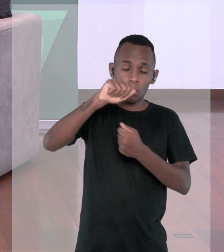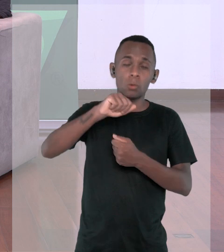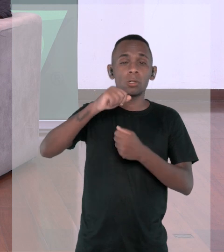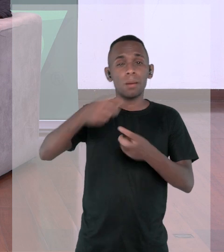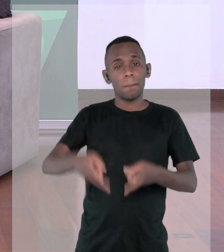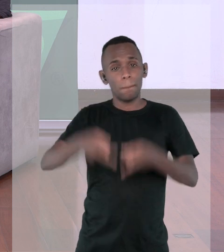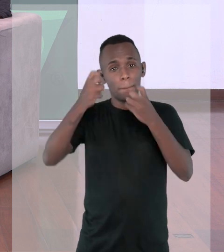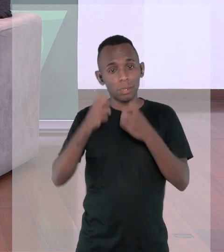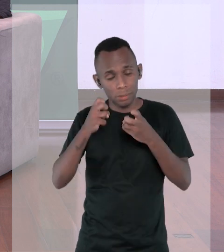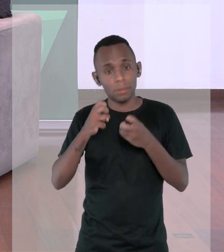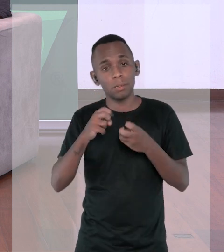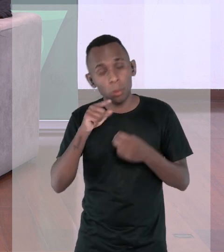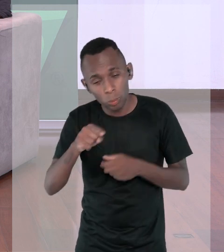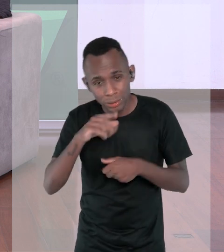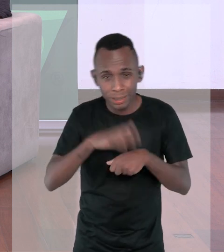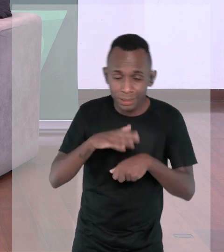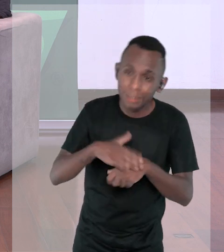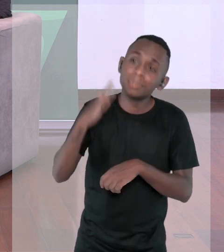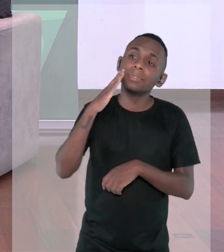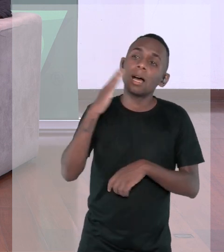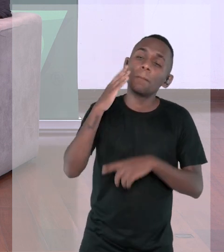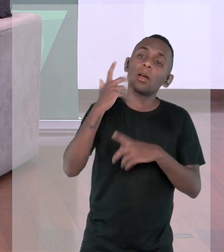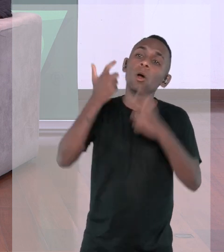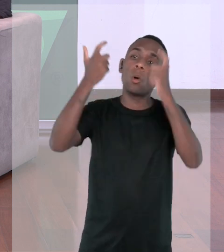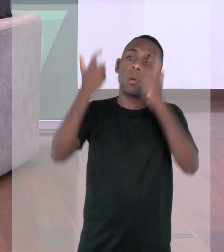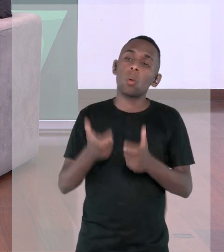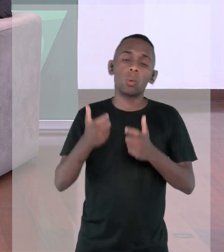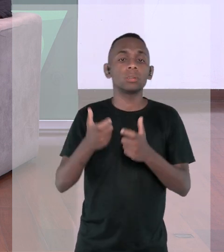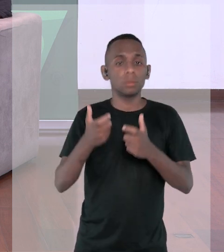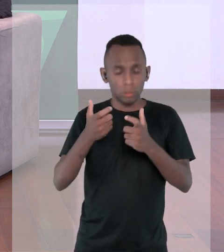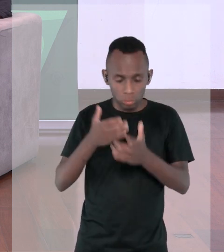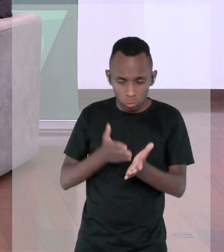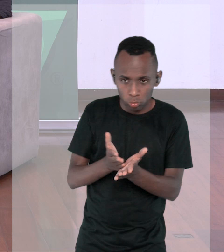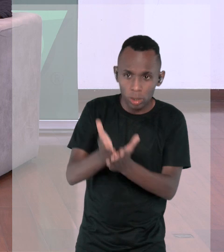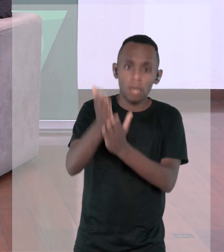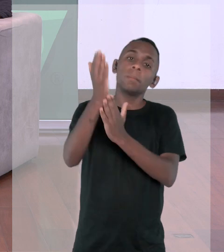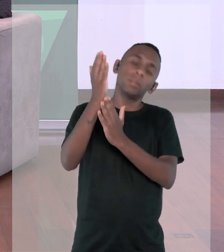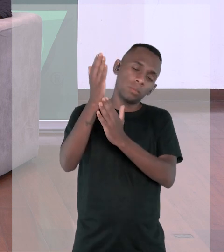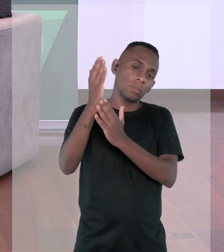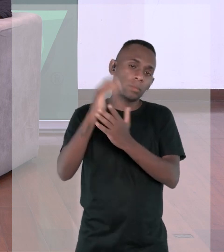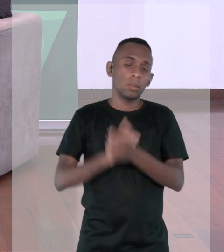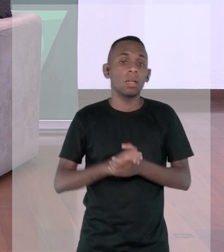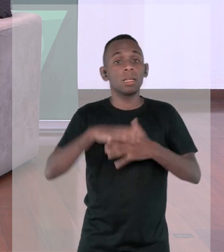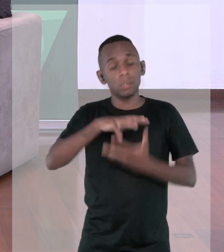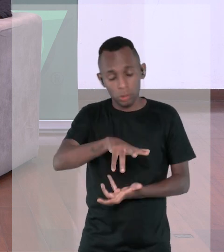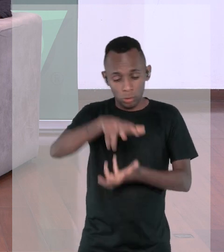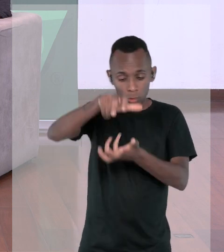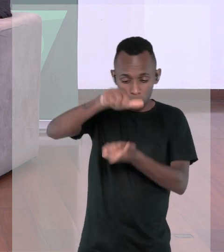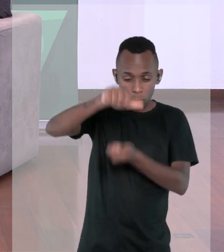previsível, você sabe exatamente para onde que está indo a insurgência. Nesse mundo que